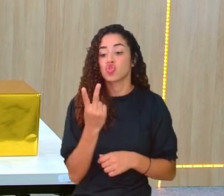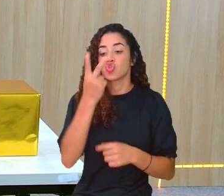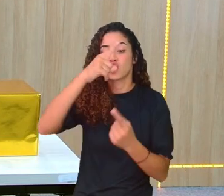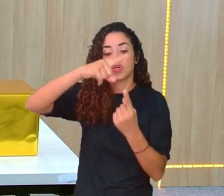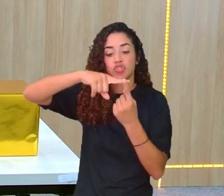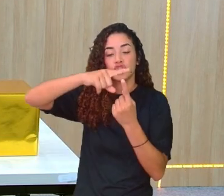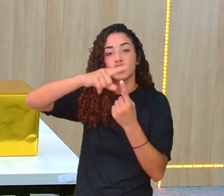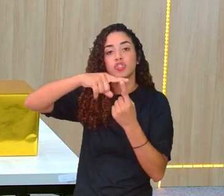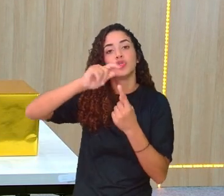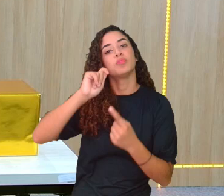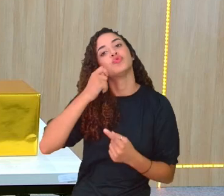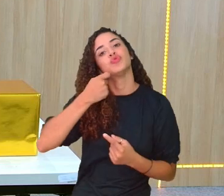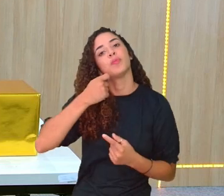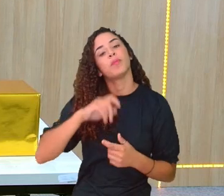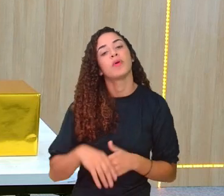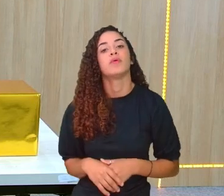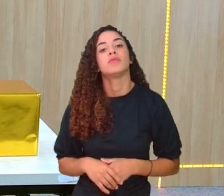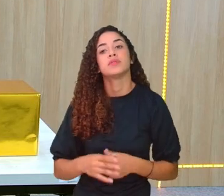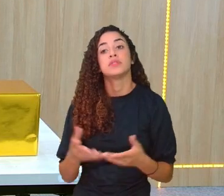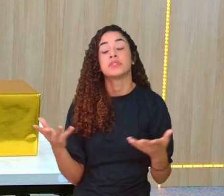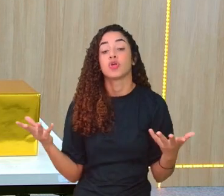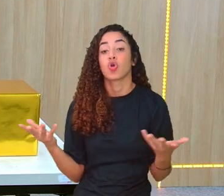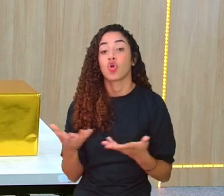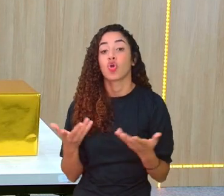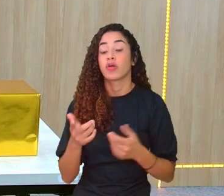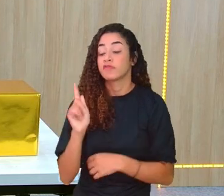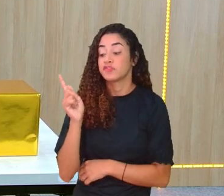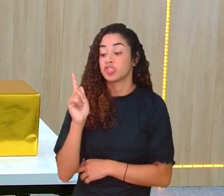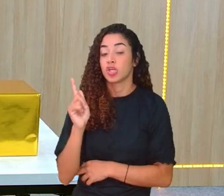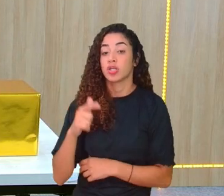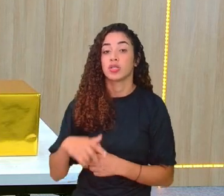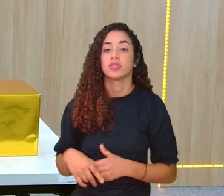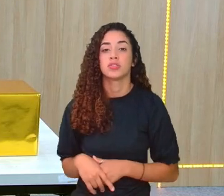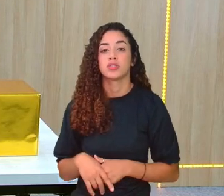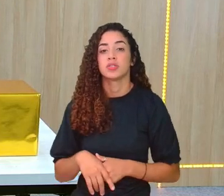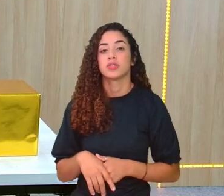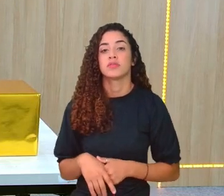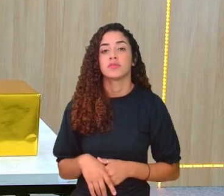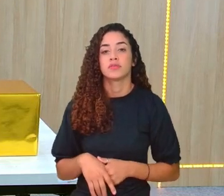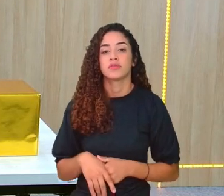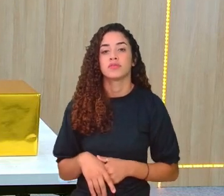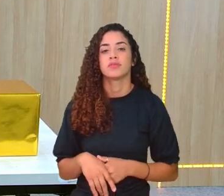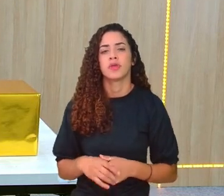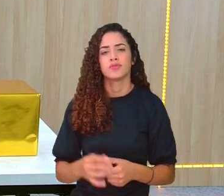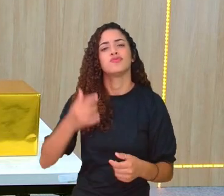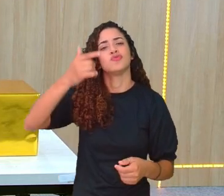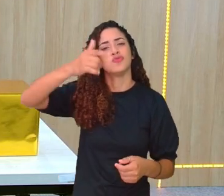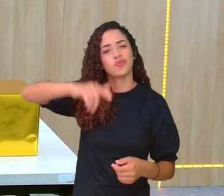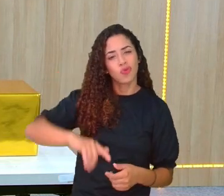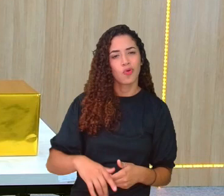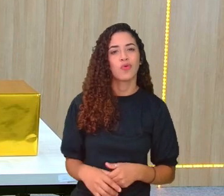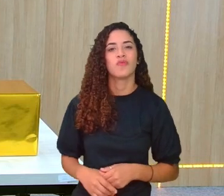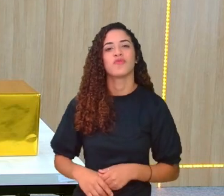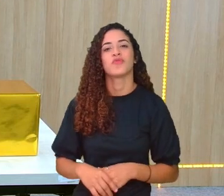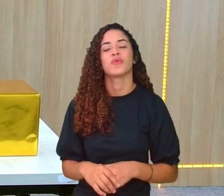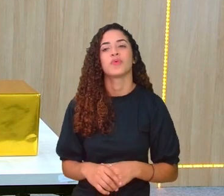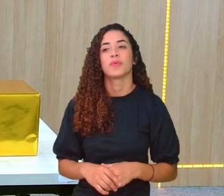aqui. E agora, o refrigerante. Vocês vão fazer a mesma coisa, vocês